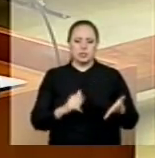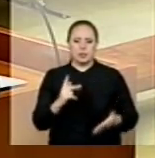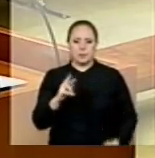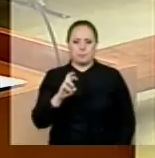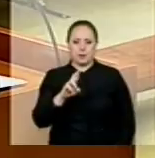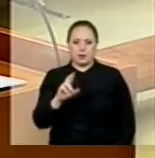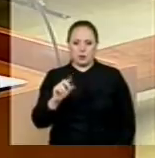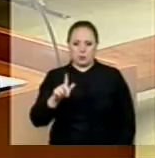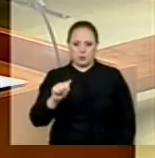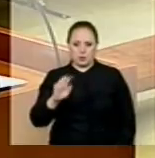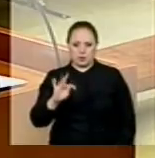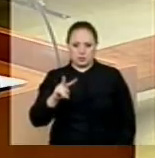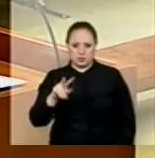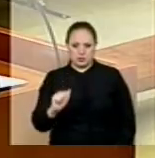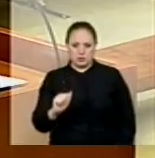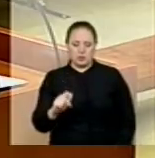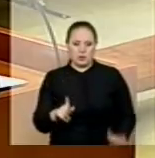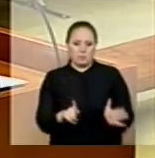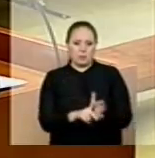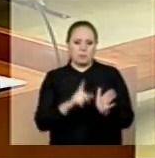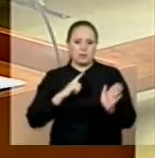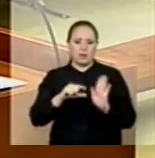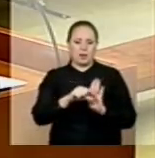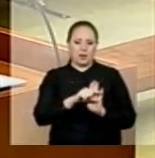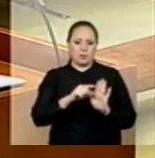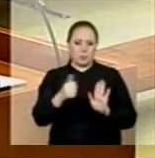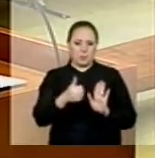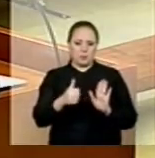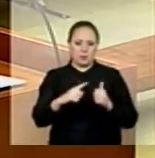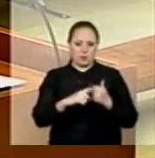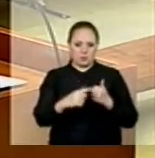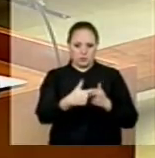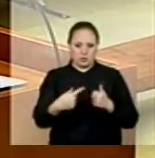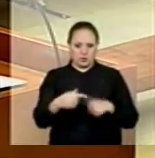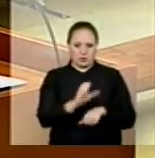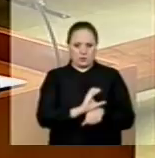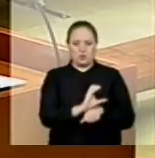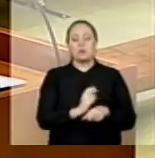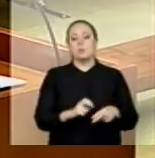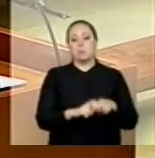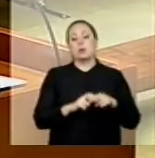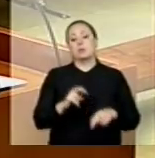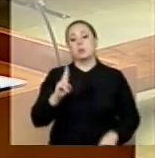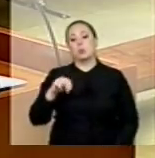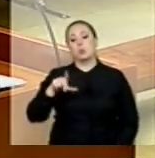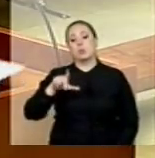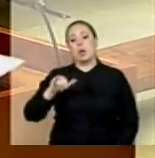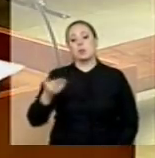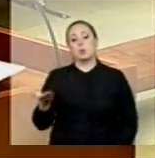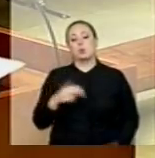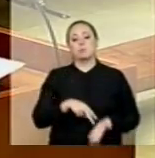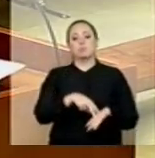prerrogativa dada pelo parágrafo 1º do artigo 27 da Constituição. Por isso, a presença da UNALE aqui. A